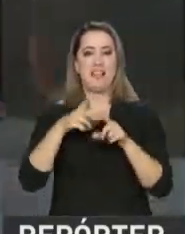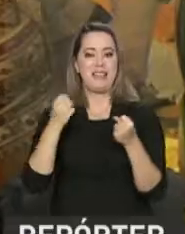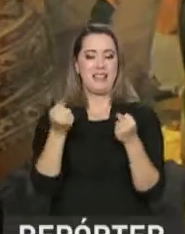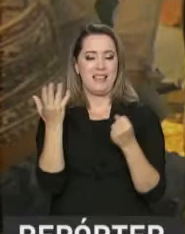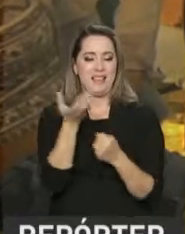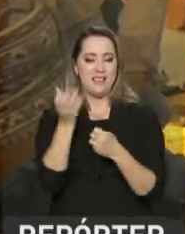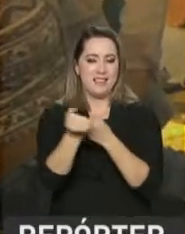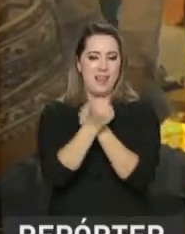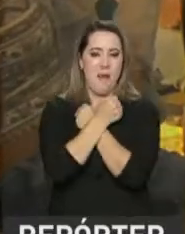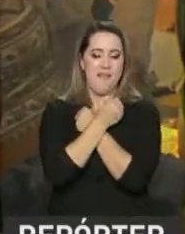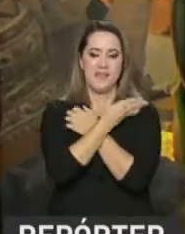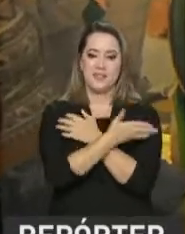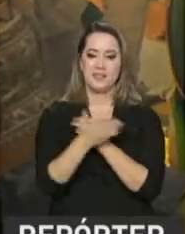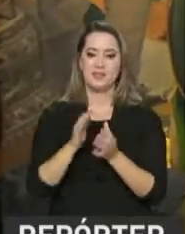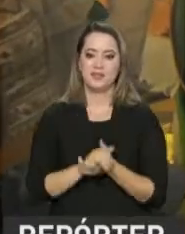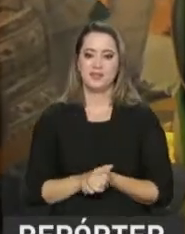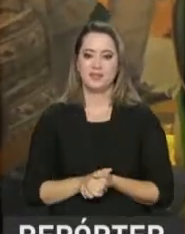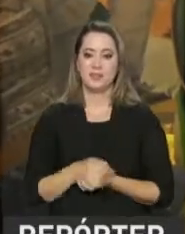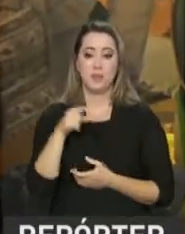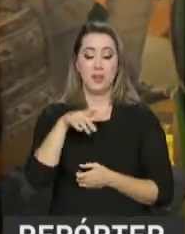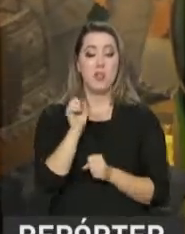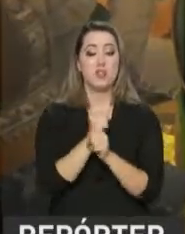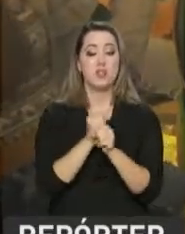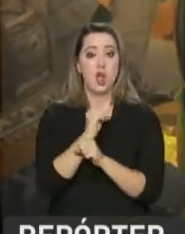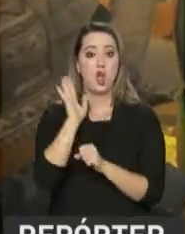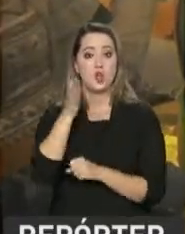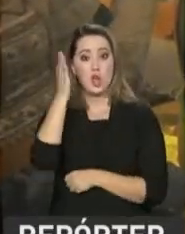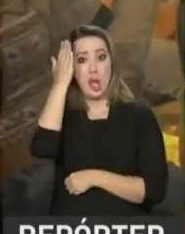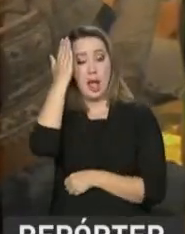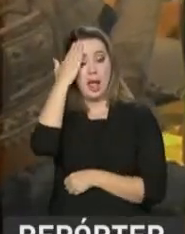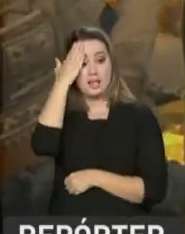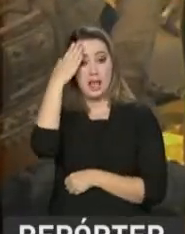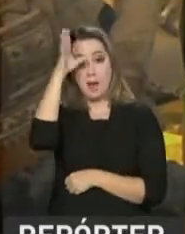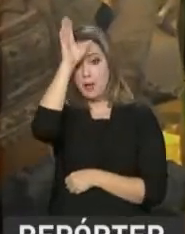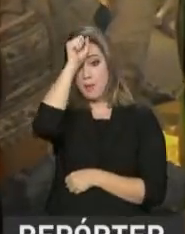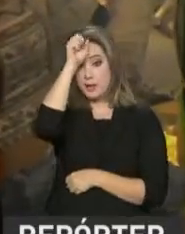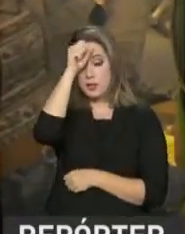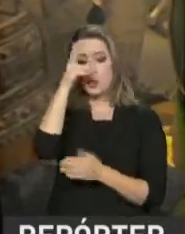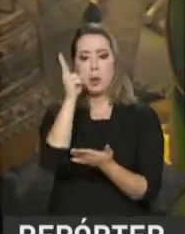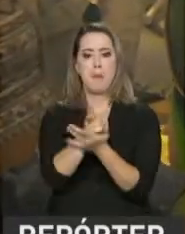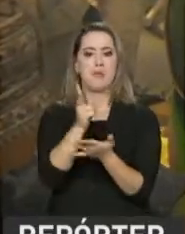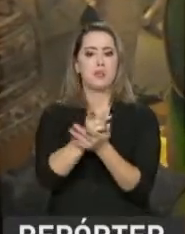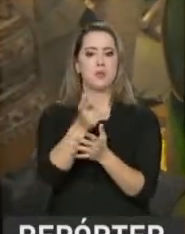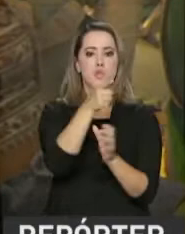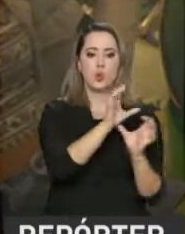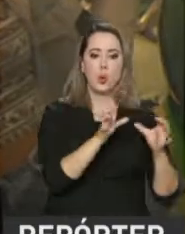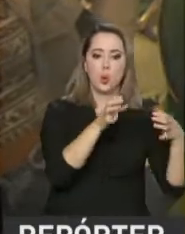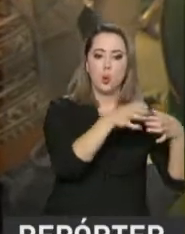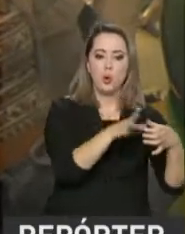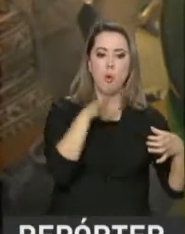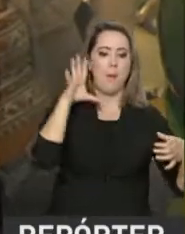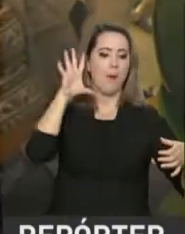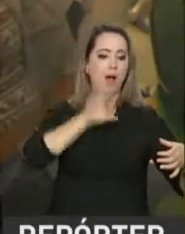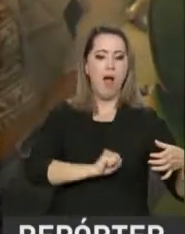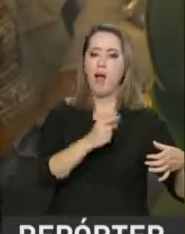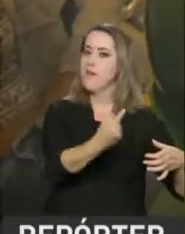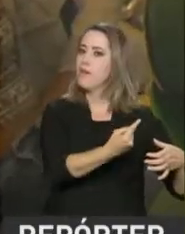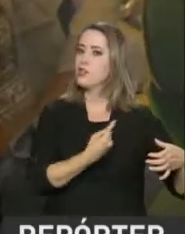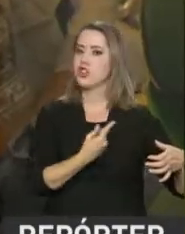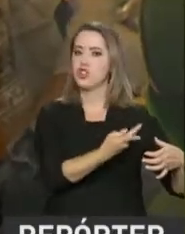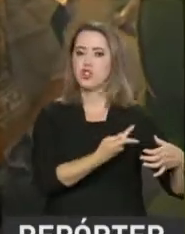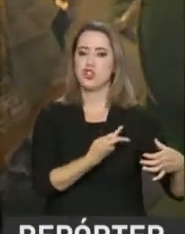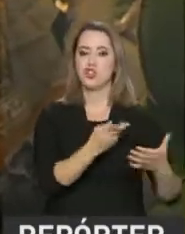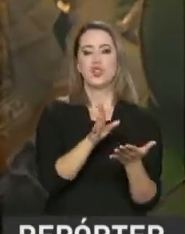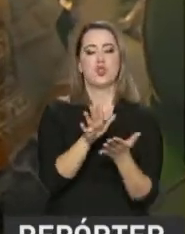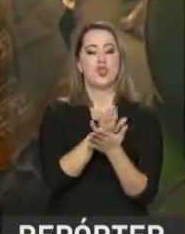jogador. Muito legal, que assim nos ajuda a aprender que mesmo sendo de outro time, nos ama mesmo assim. A gente